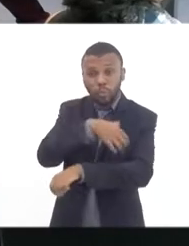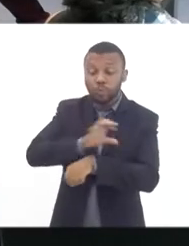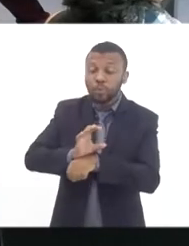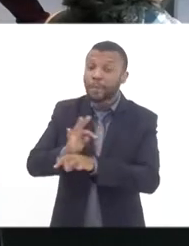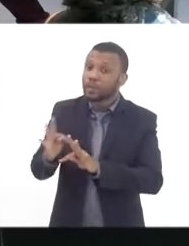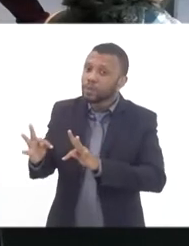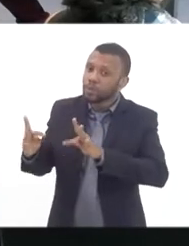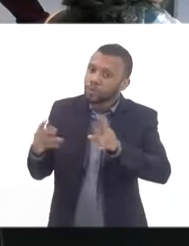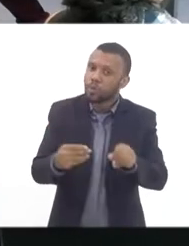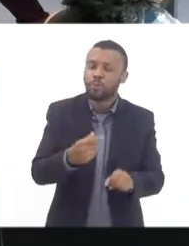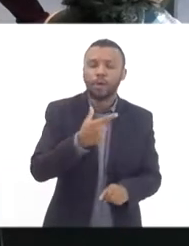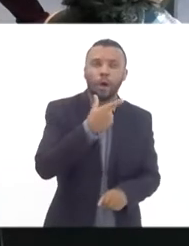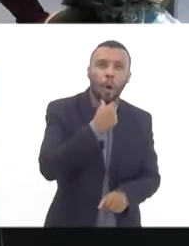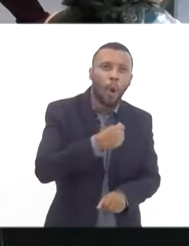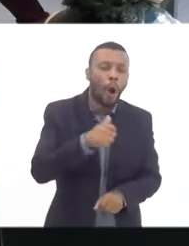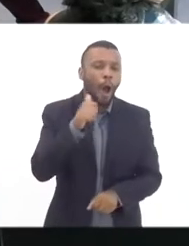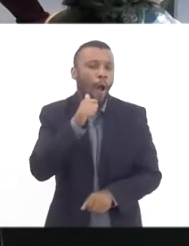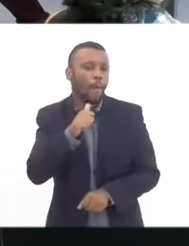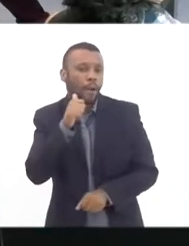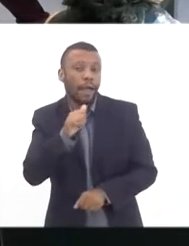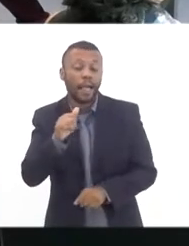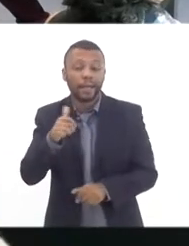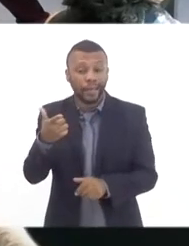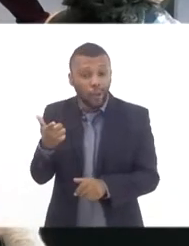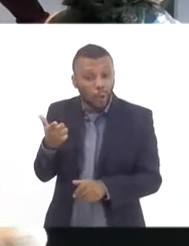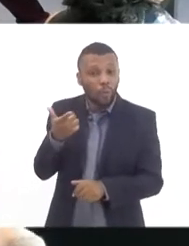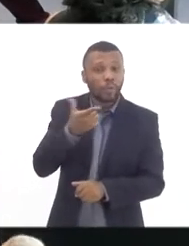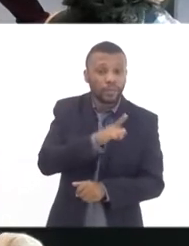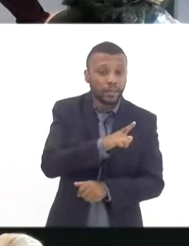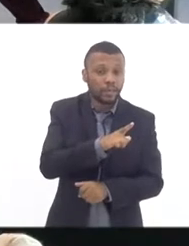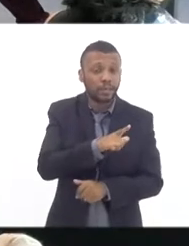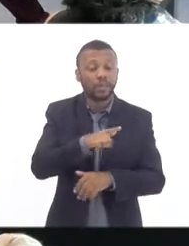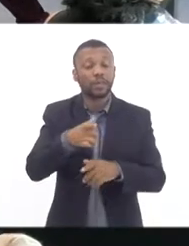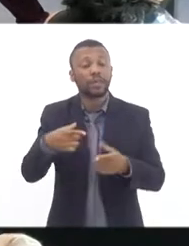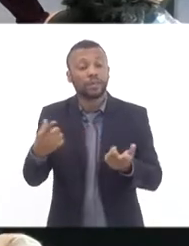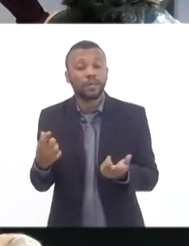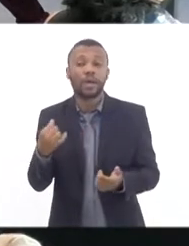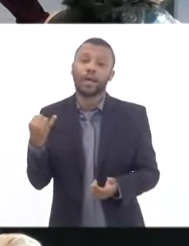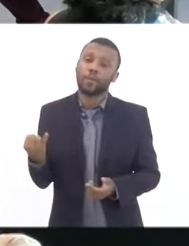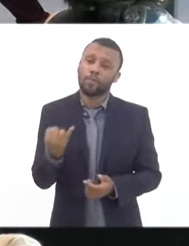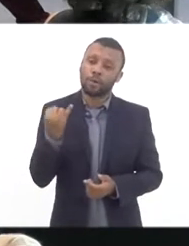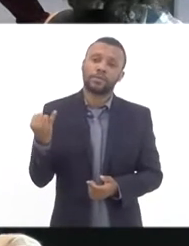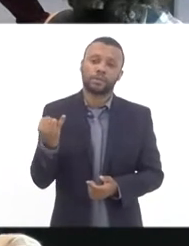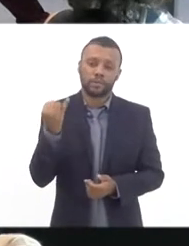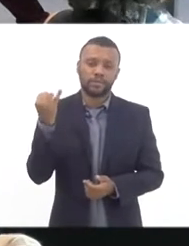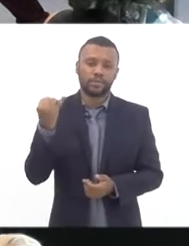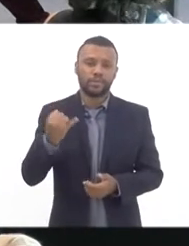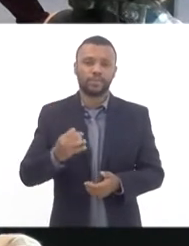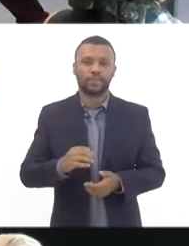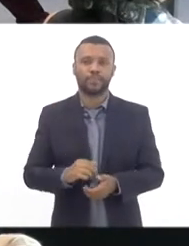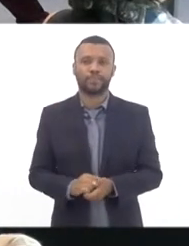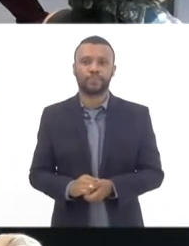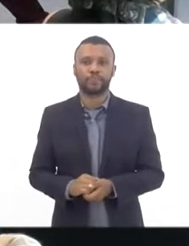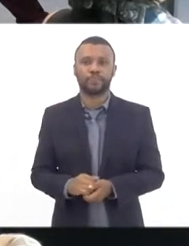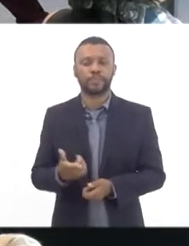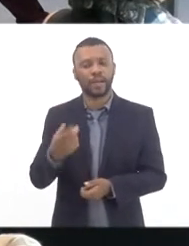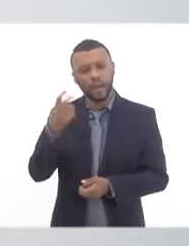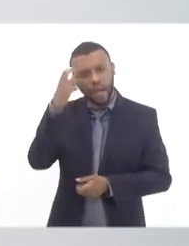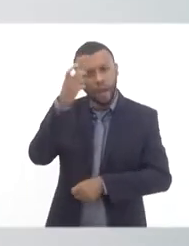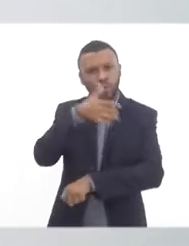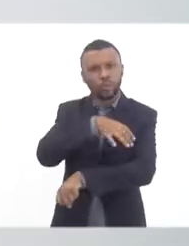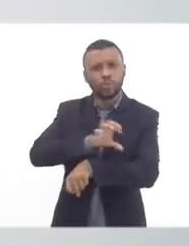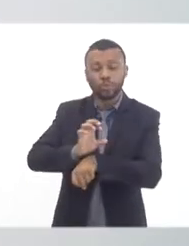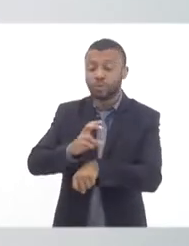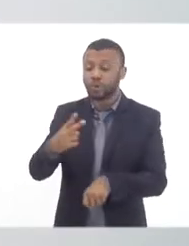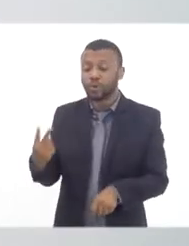todos. Chegue até lá. E é importante, né, a cultura, os nossos